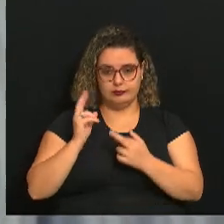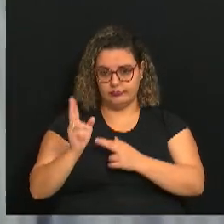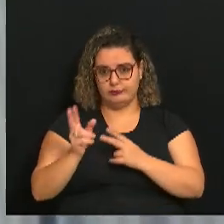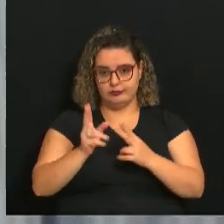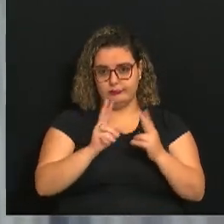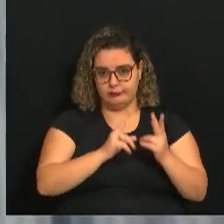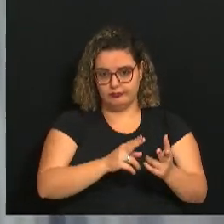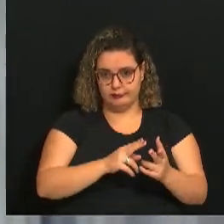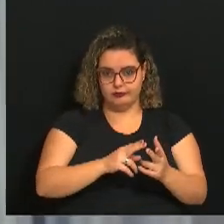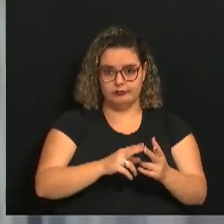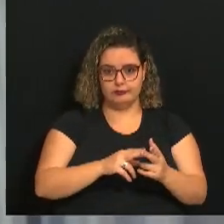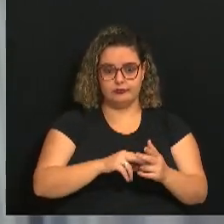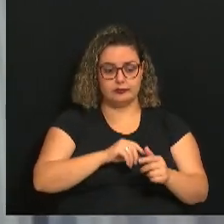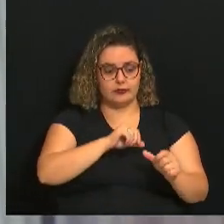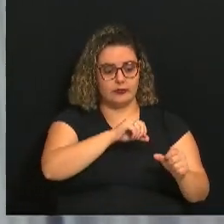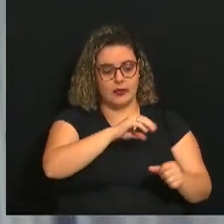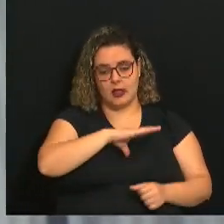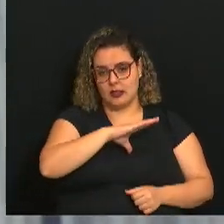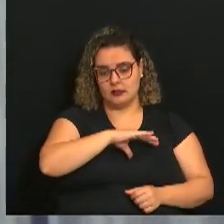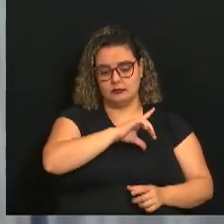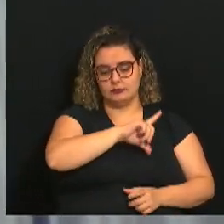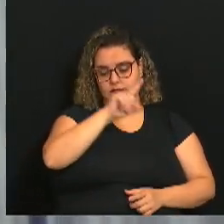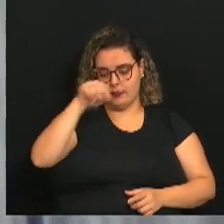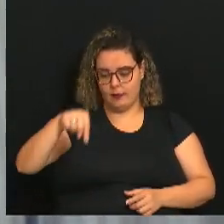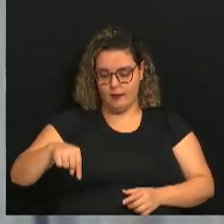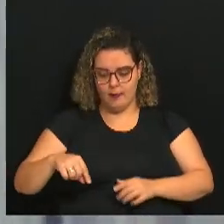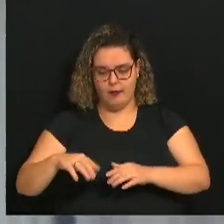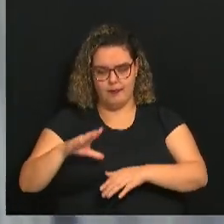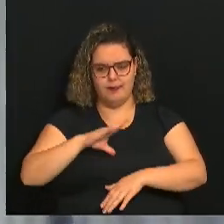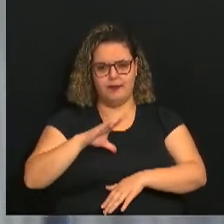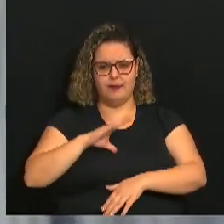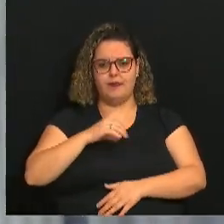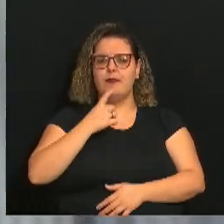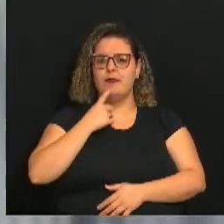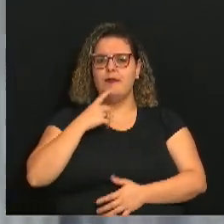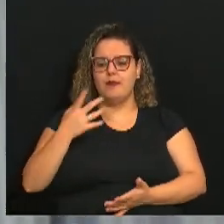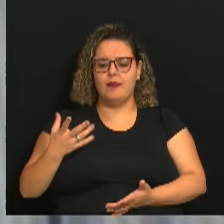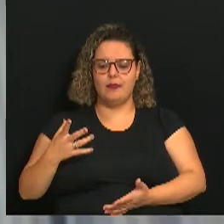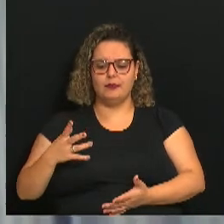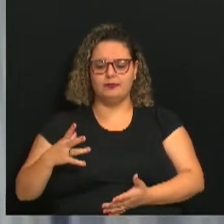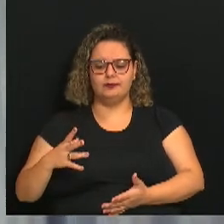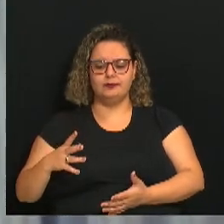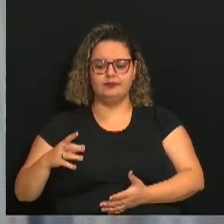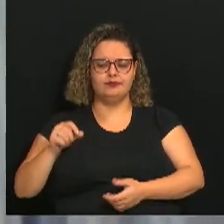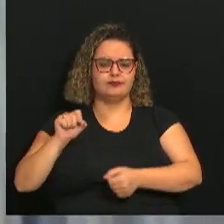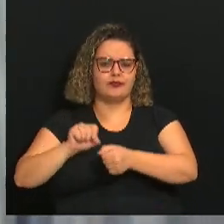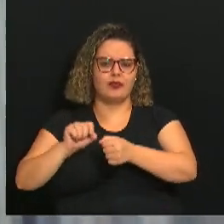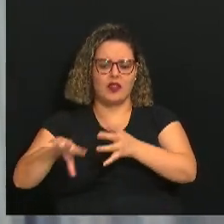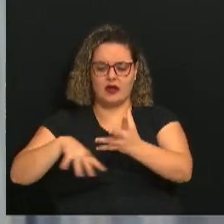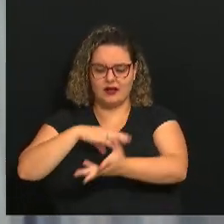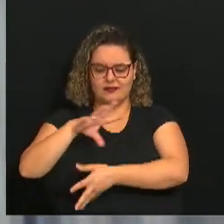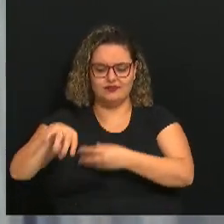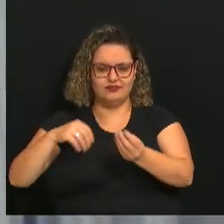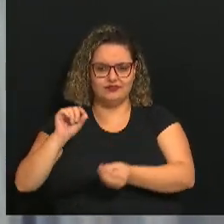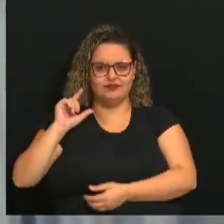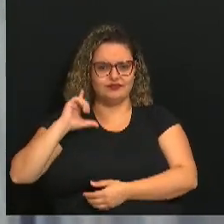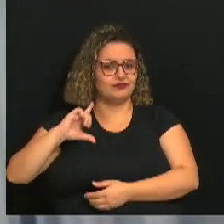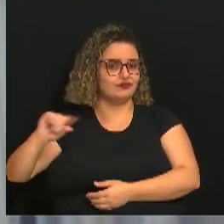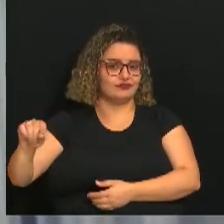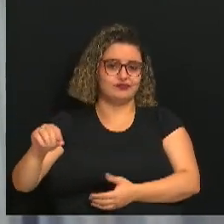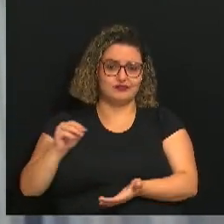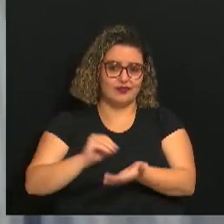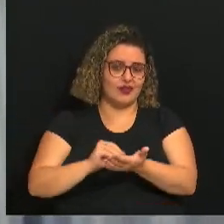de outra cidade para vir para cá e depois vai embora, deixa um lastro, né, de descompromisso com